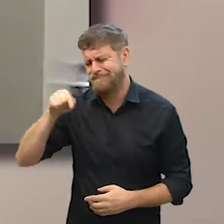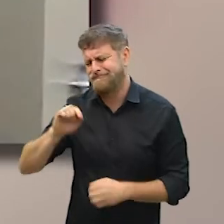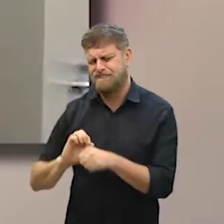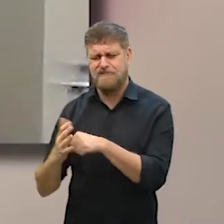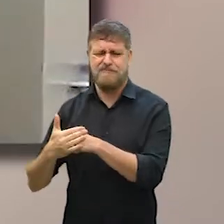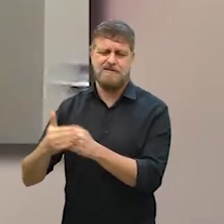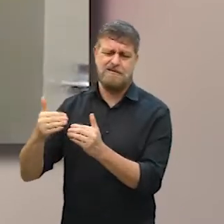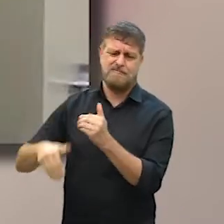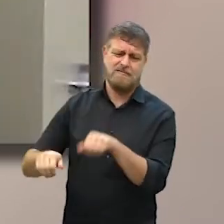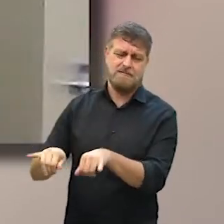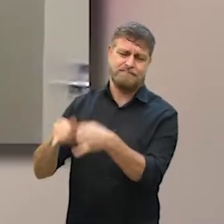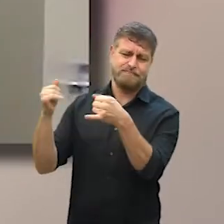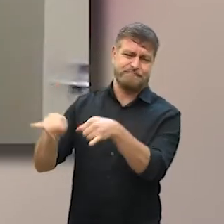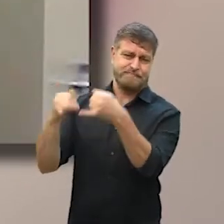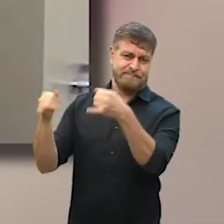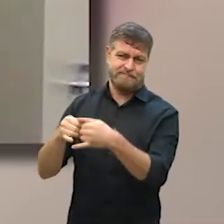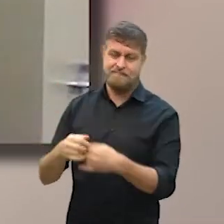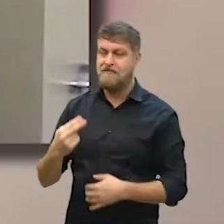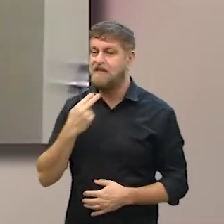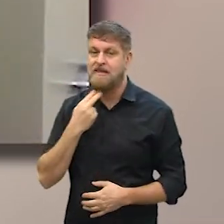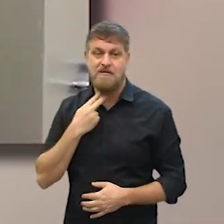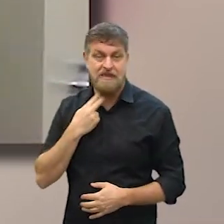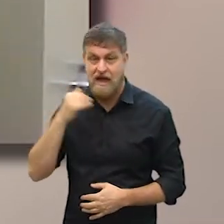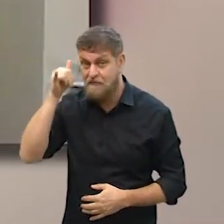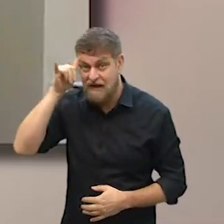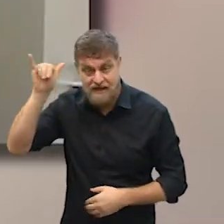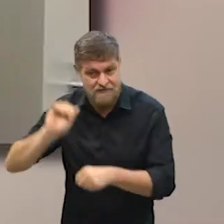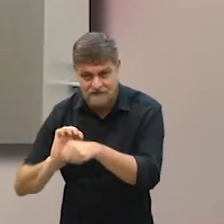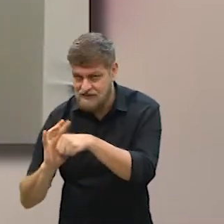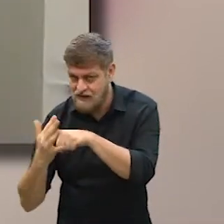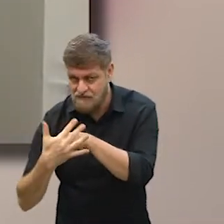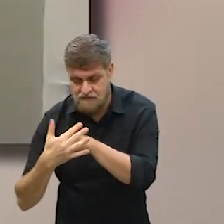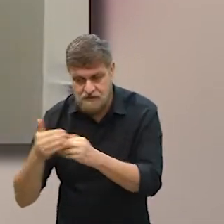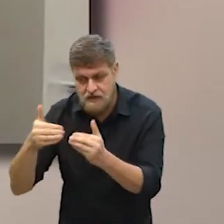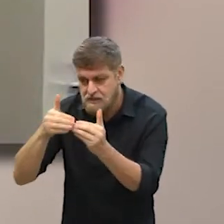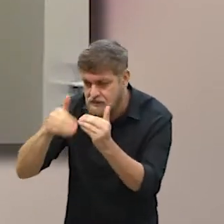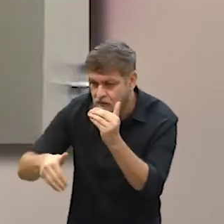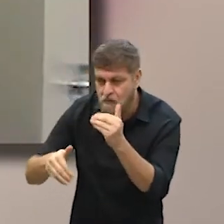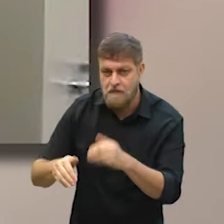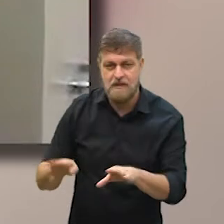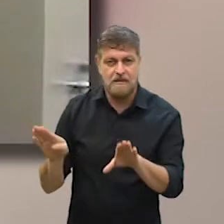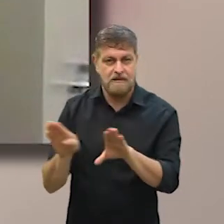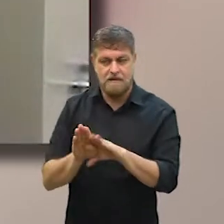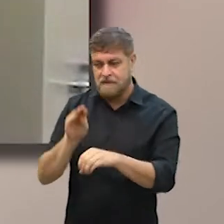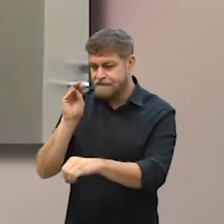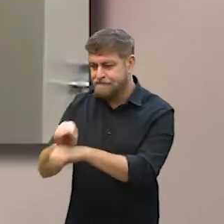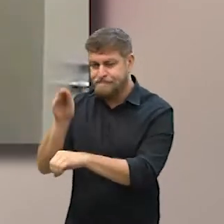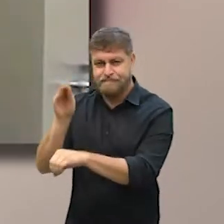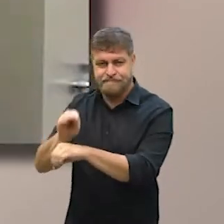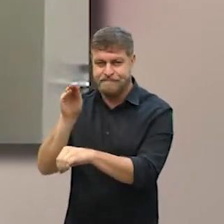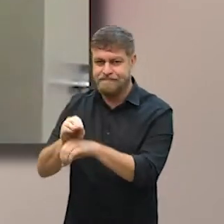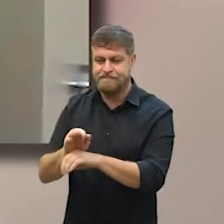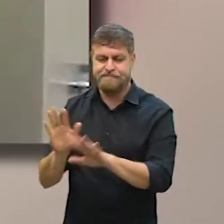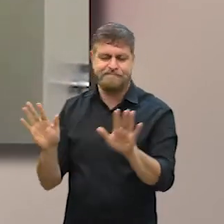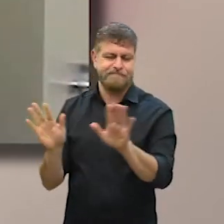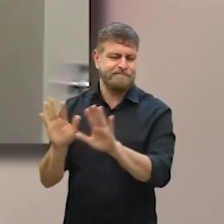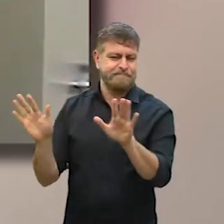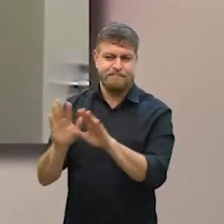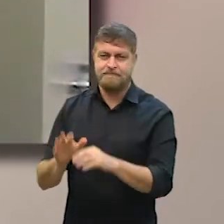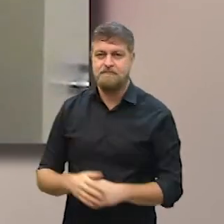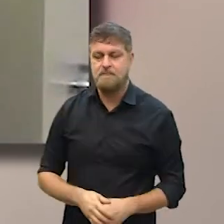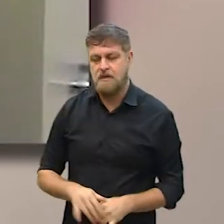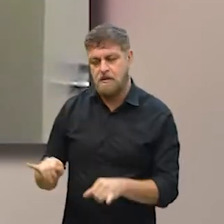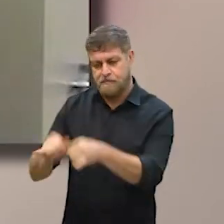gente sabe que não funciona a para nem para prevenir corrigir e muito menos para para tratar a doença